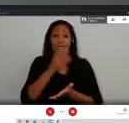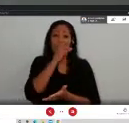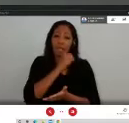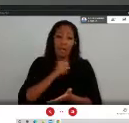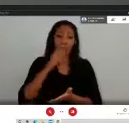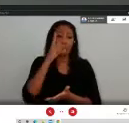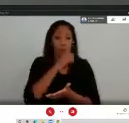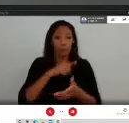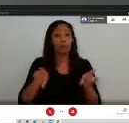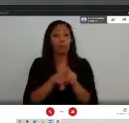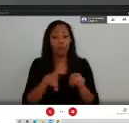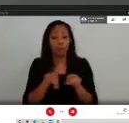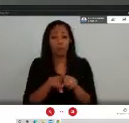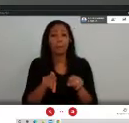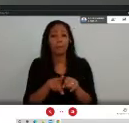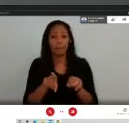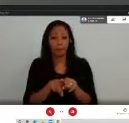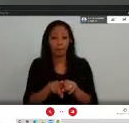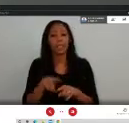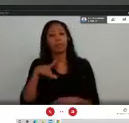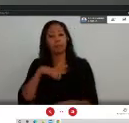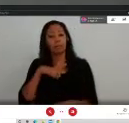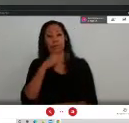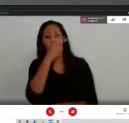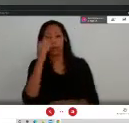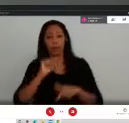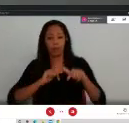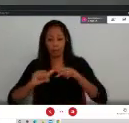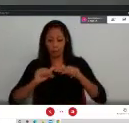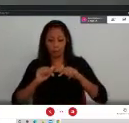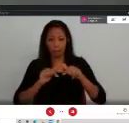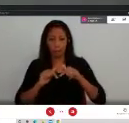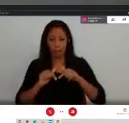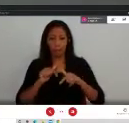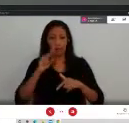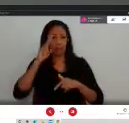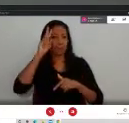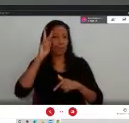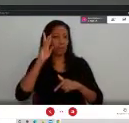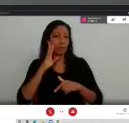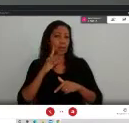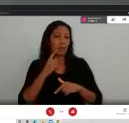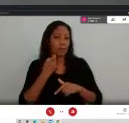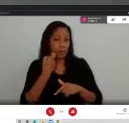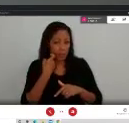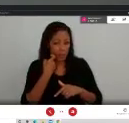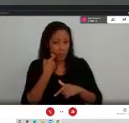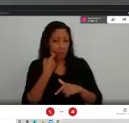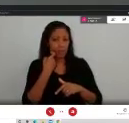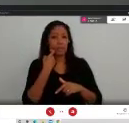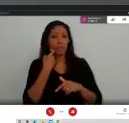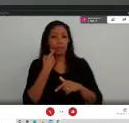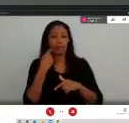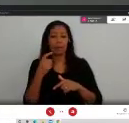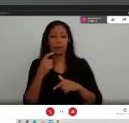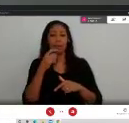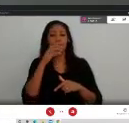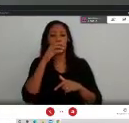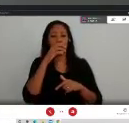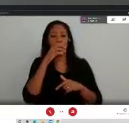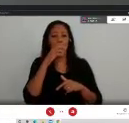que algumas pessoas trabalham durante a semana e nem sempre estão disponíveis, claro, mesmo sendo idoso,